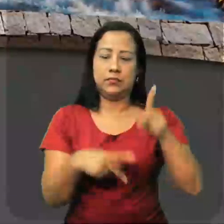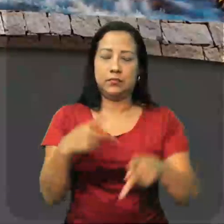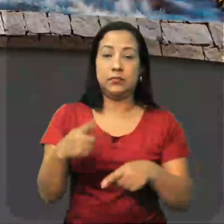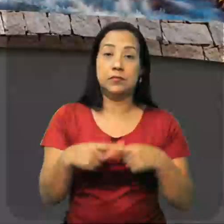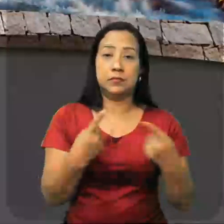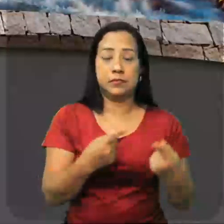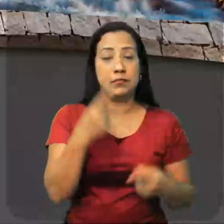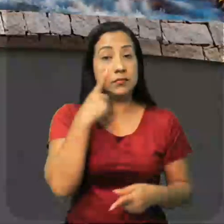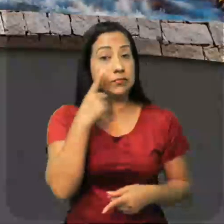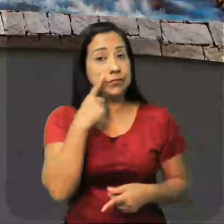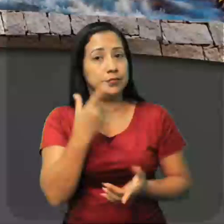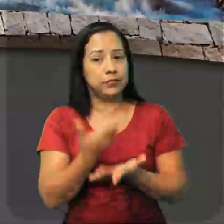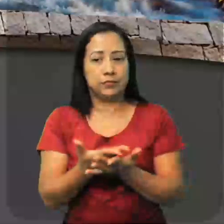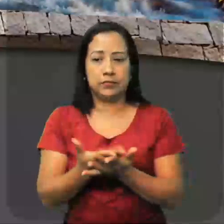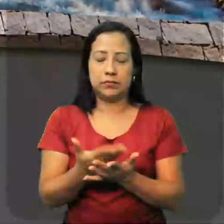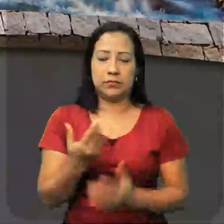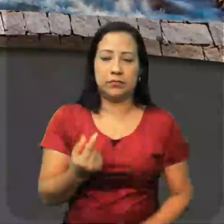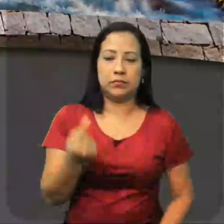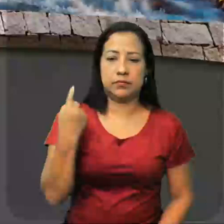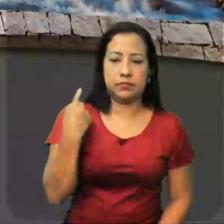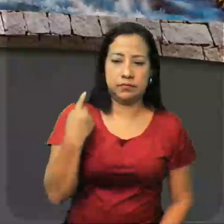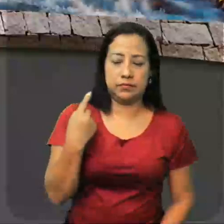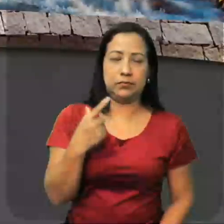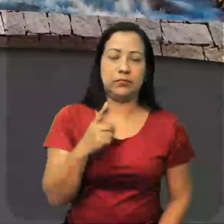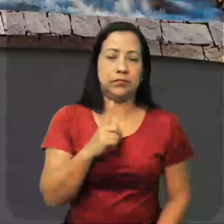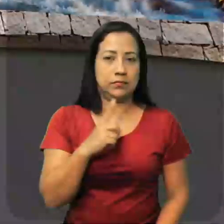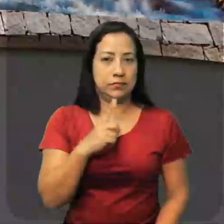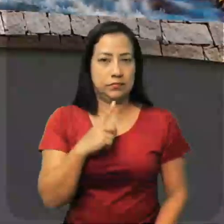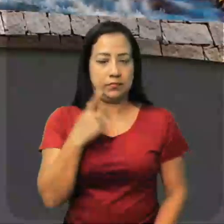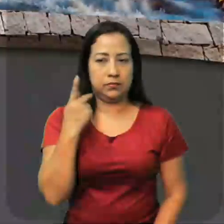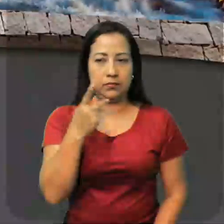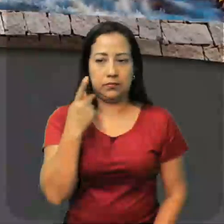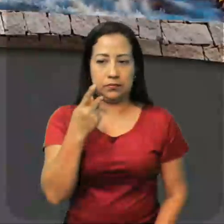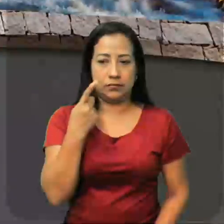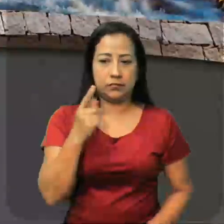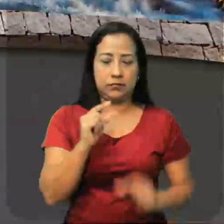aulas passadas, nós estávamos falando de